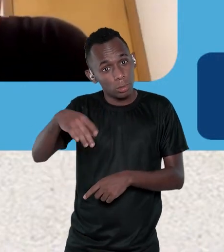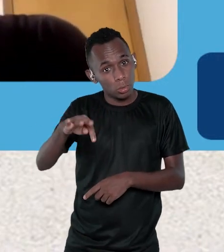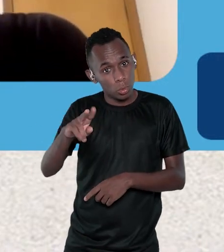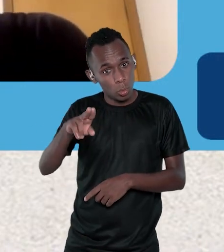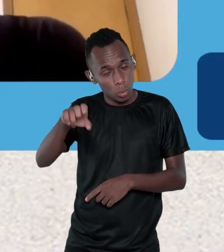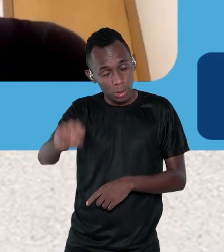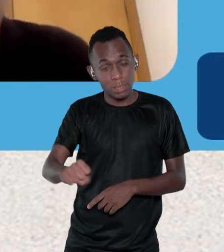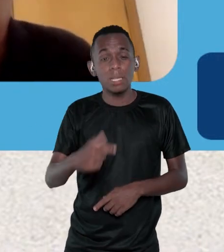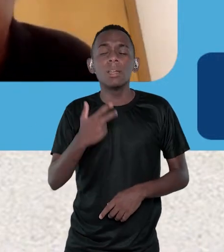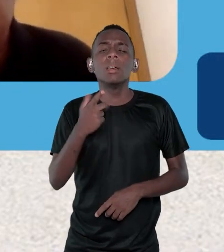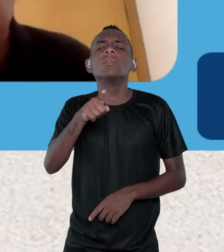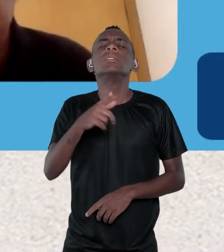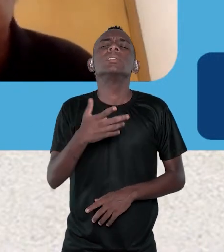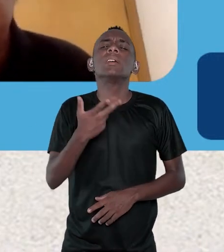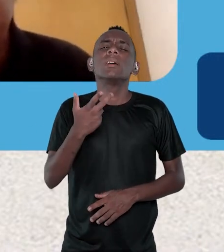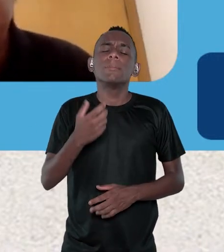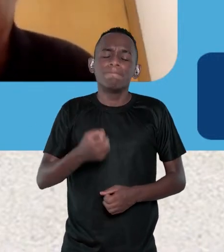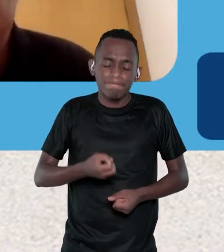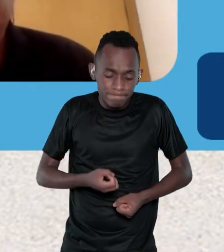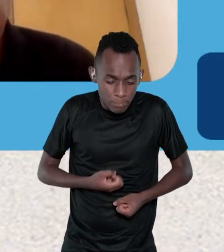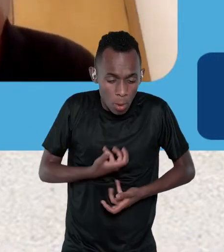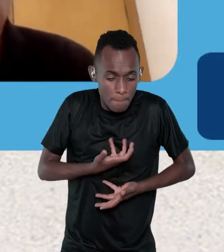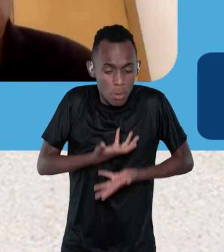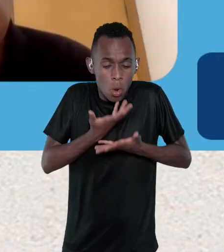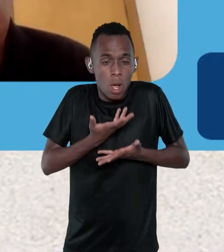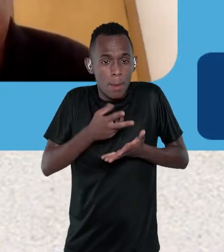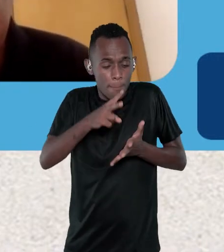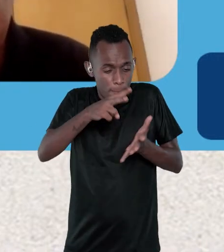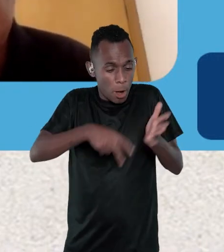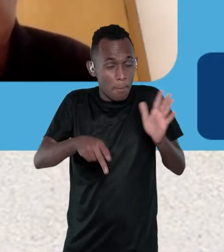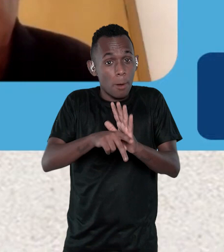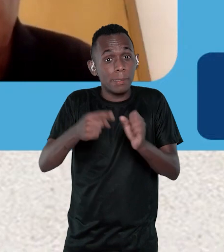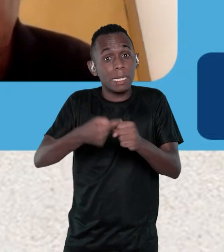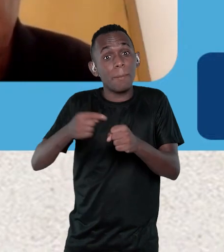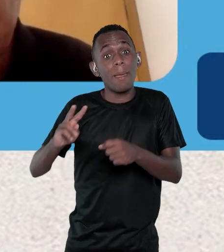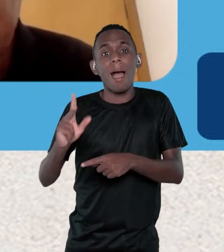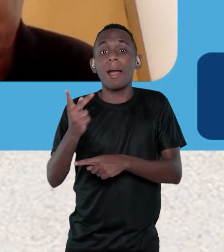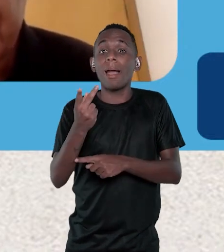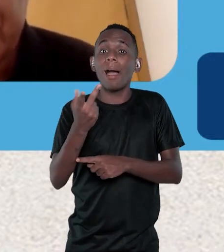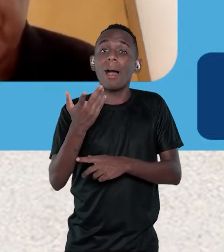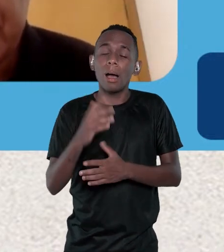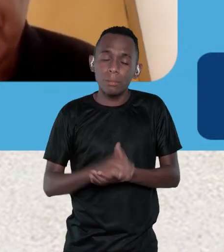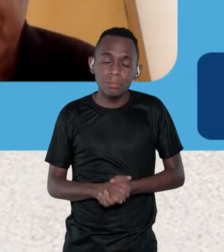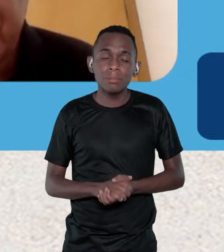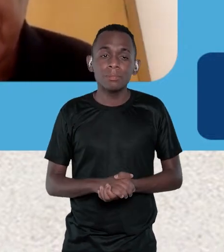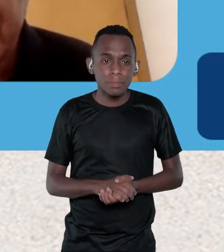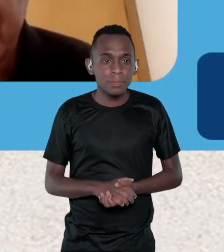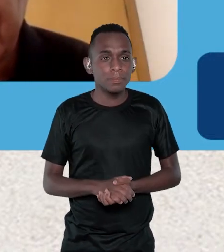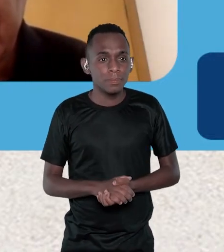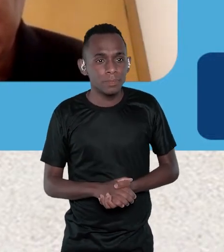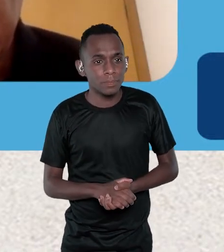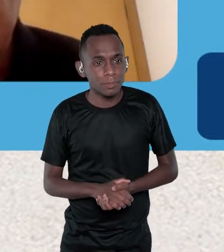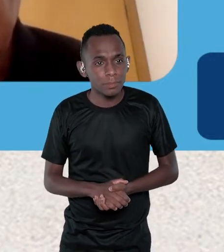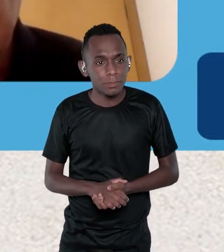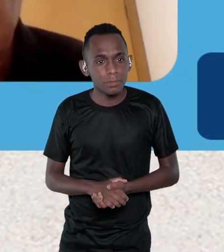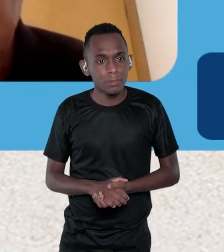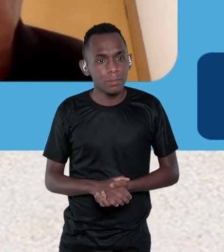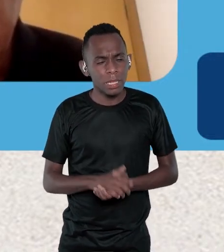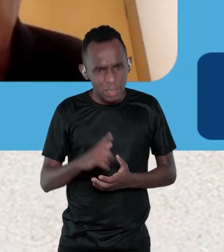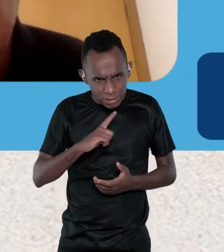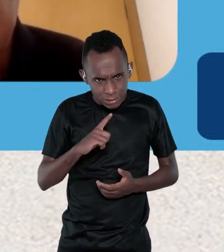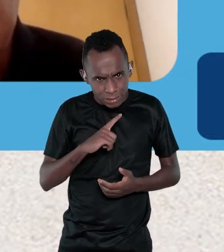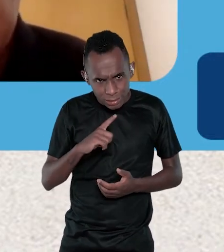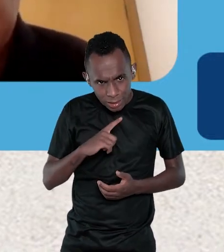cantando uma canção e com o você João fala Antunes. isso, e aí você vai recitando, eu acho que é o poema de Belo Horizonte,